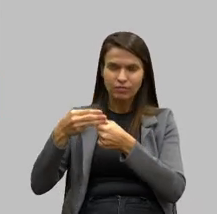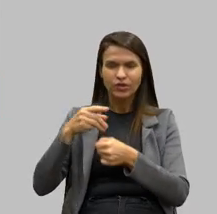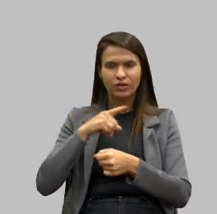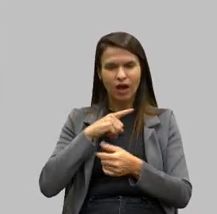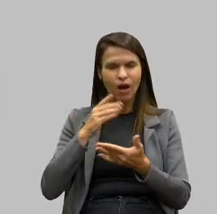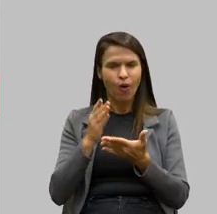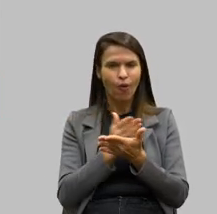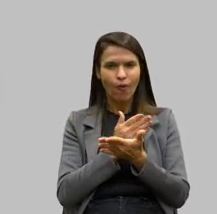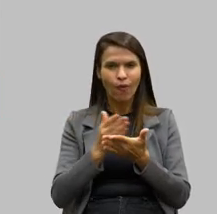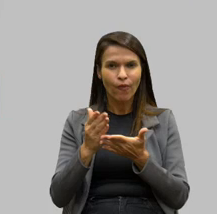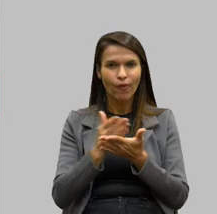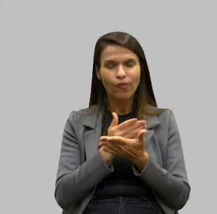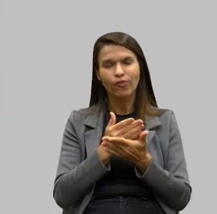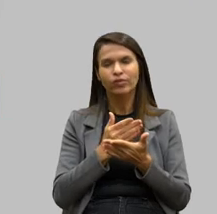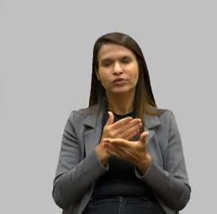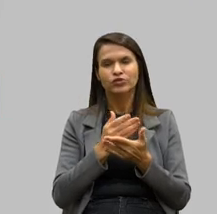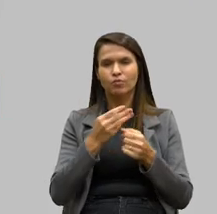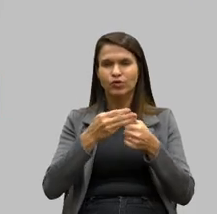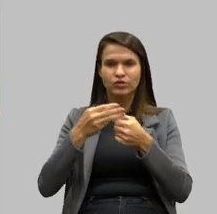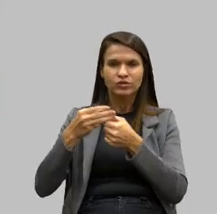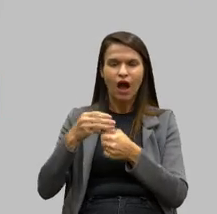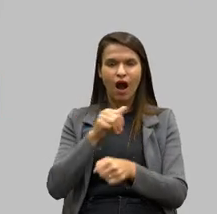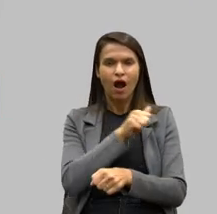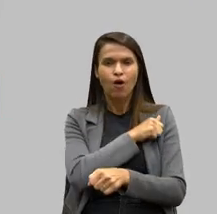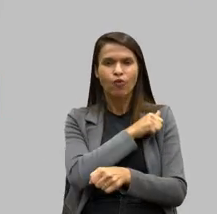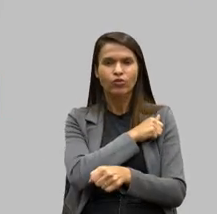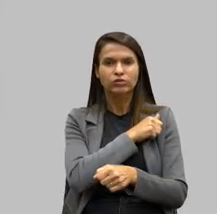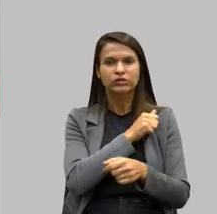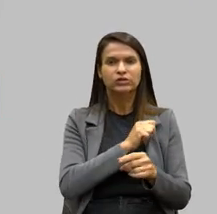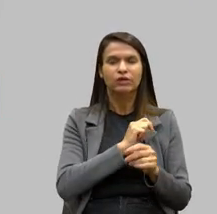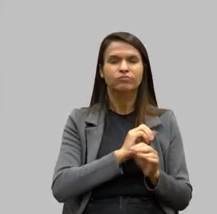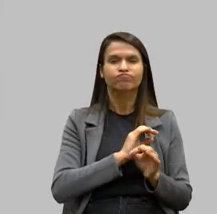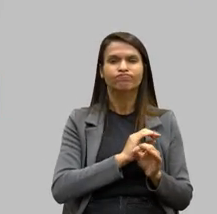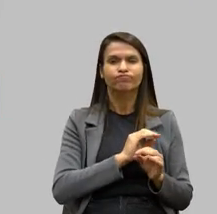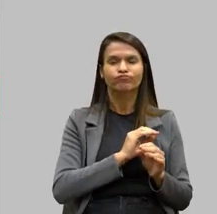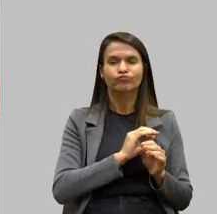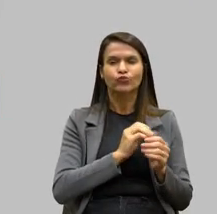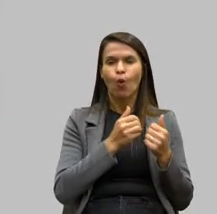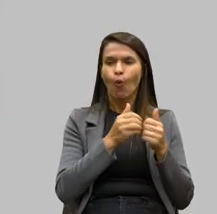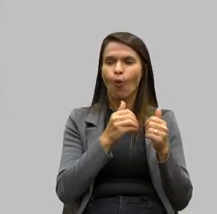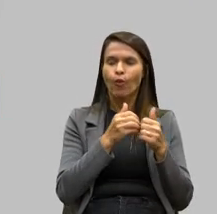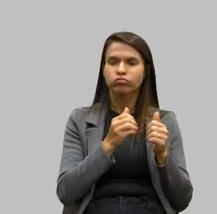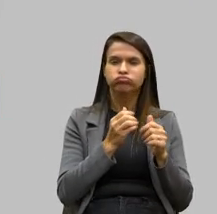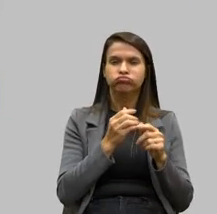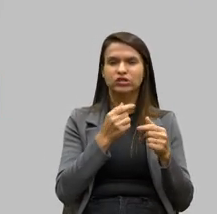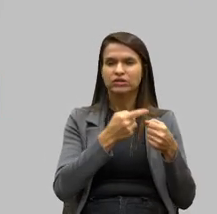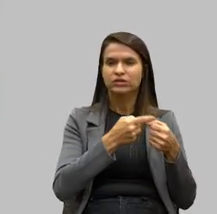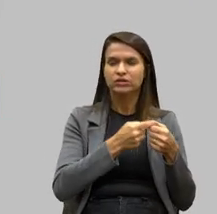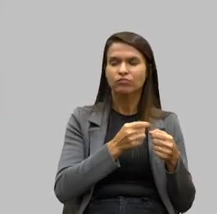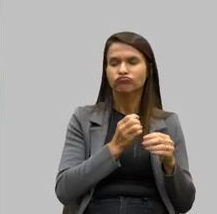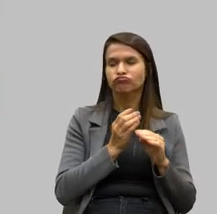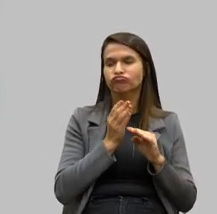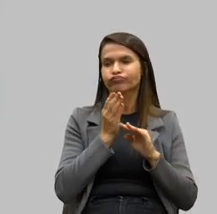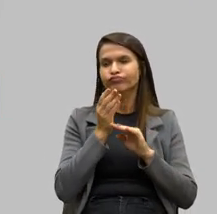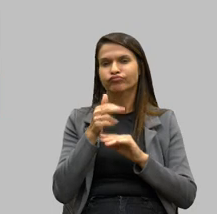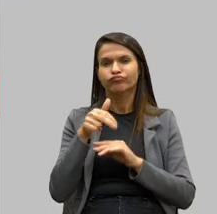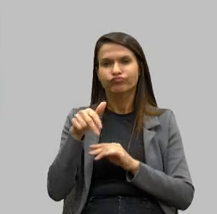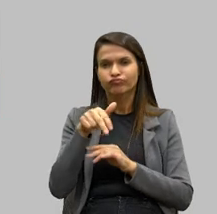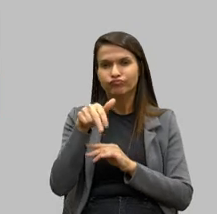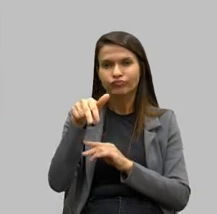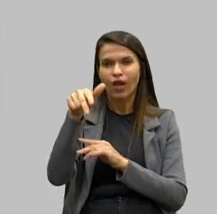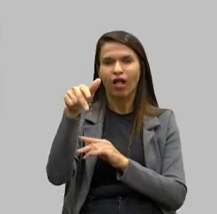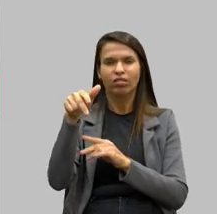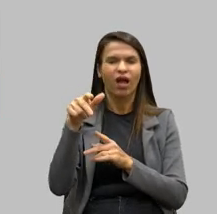que estão tendo que, alunos que têm que deslocar de determinadas cidades e andarem, percorrerem até